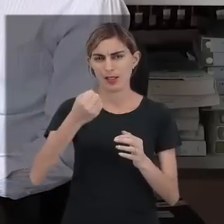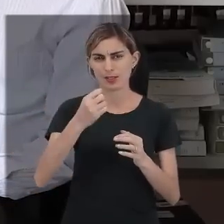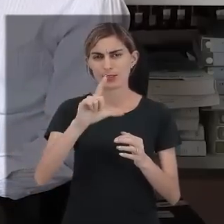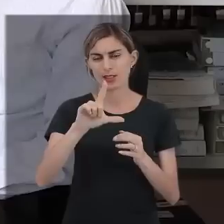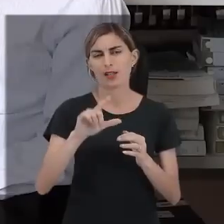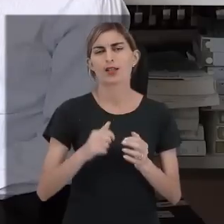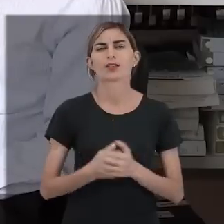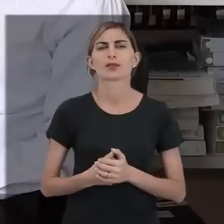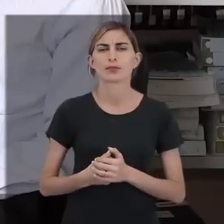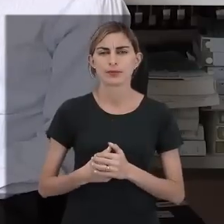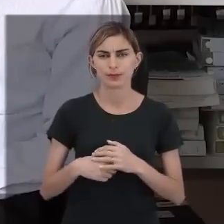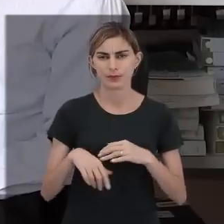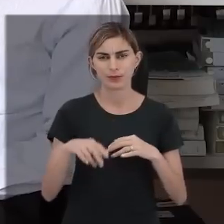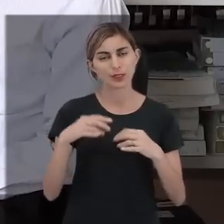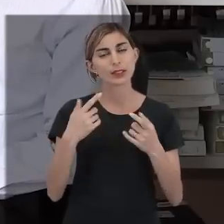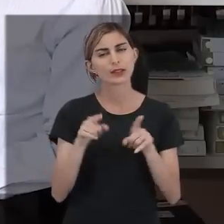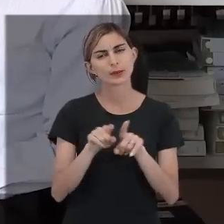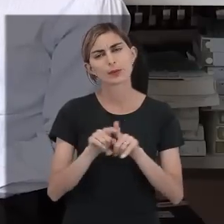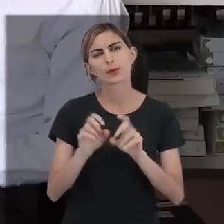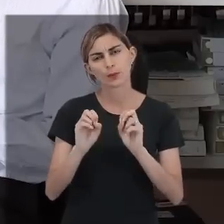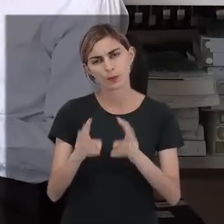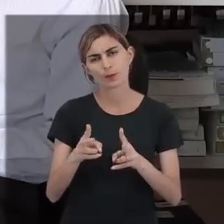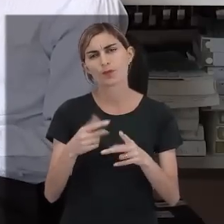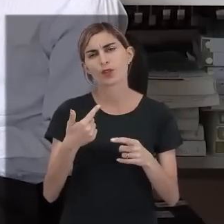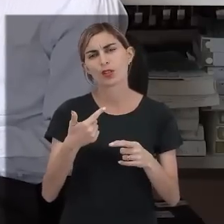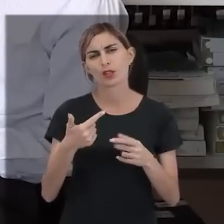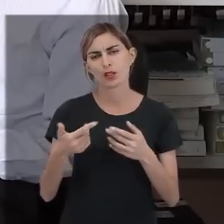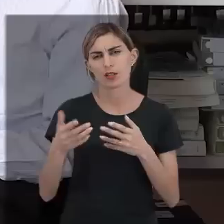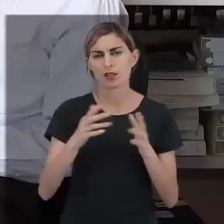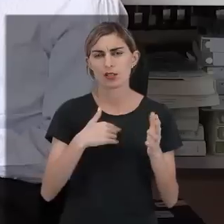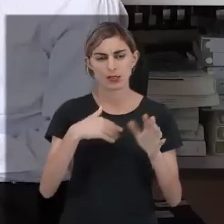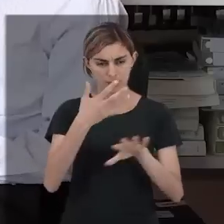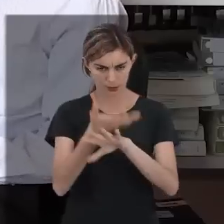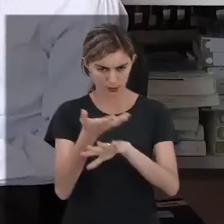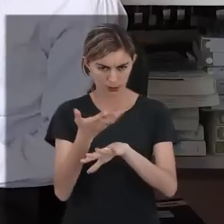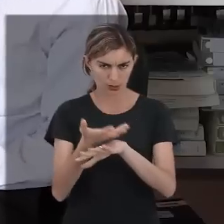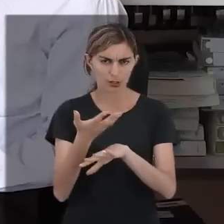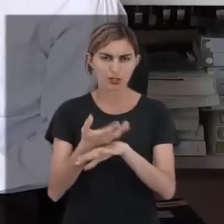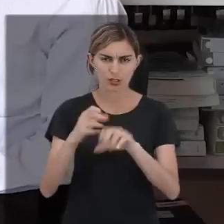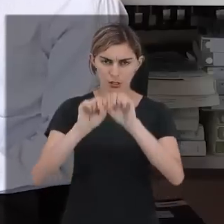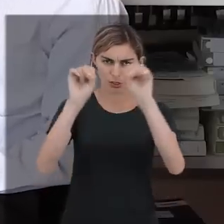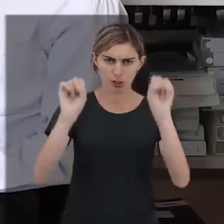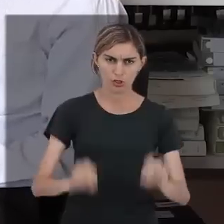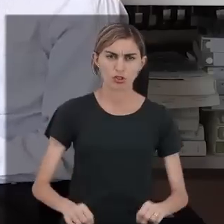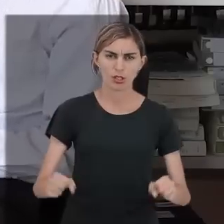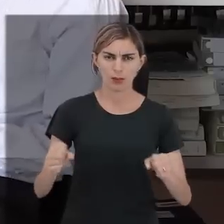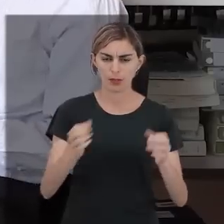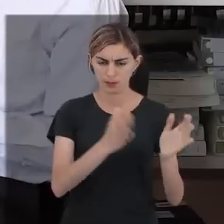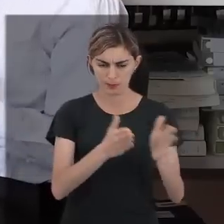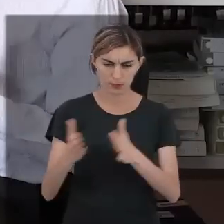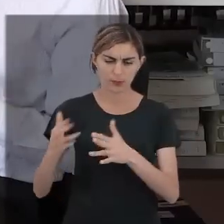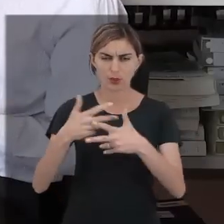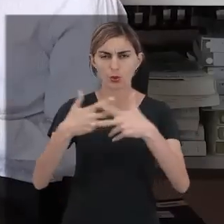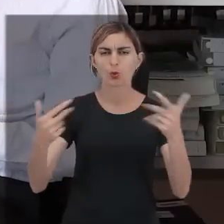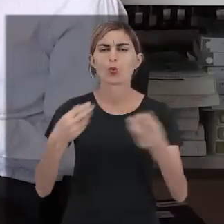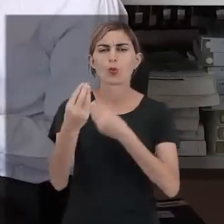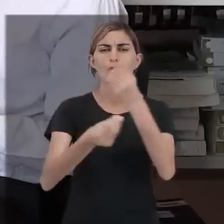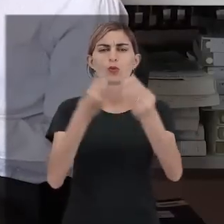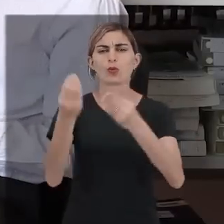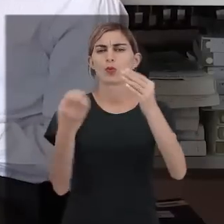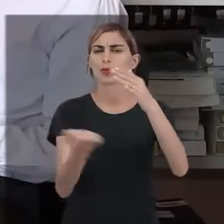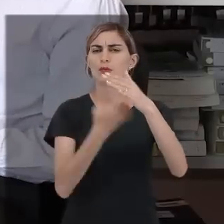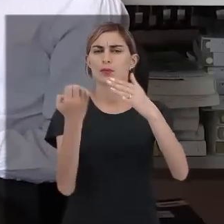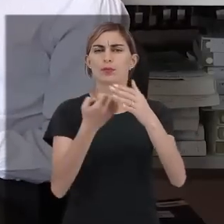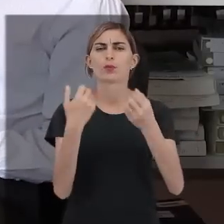SL. Ok, professora, em relação o tema da nossa disciplina é sistema integrado da qualidade, né? Como que a empresa ela